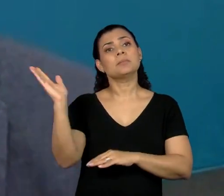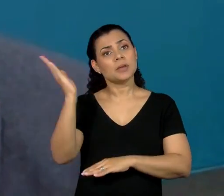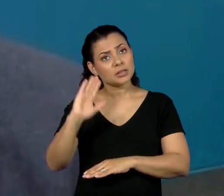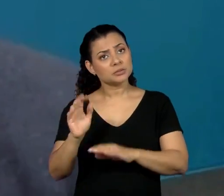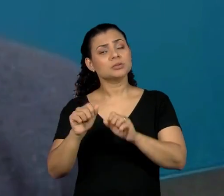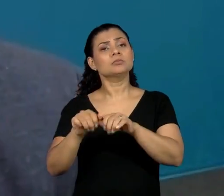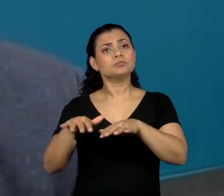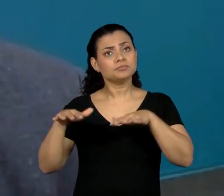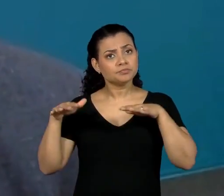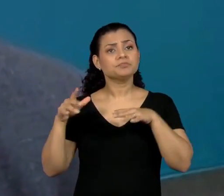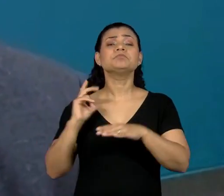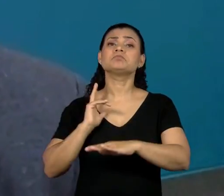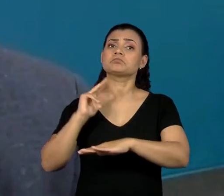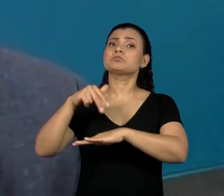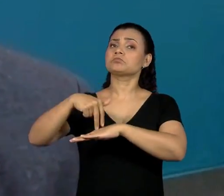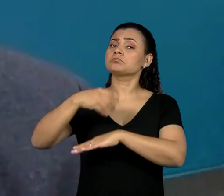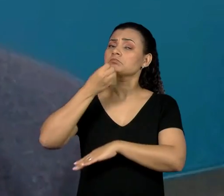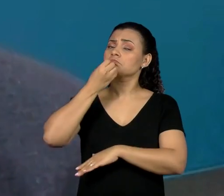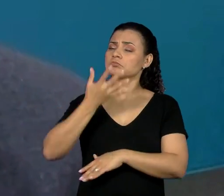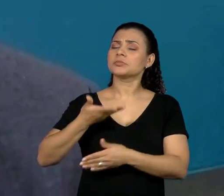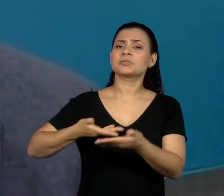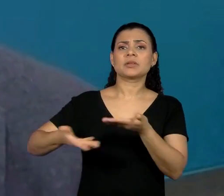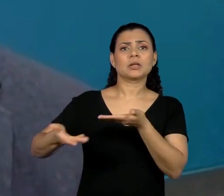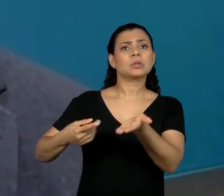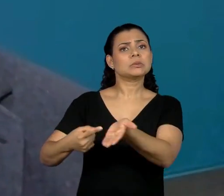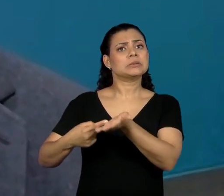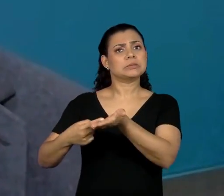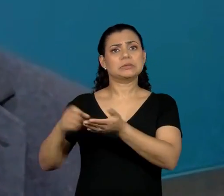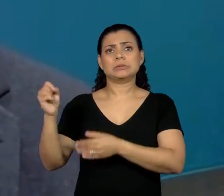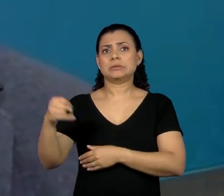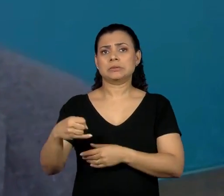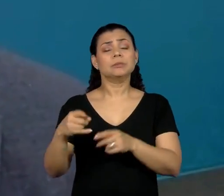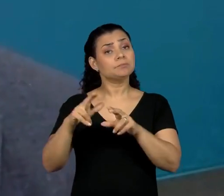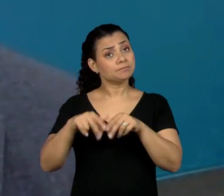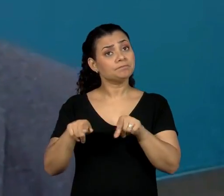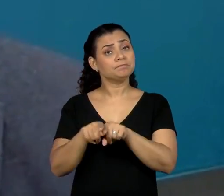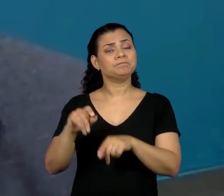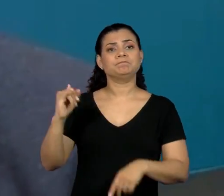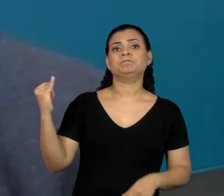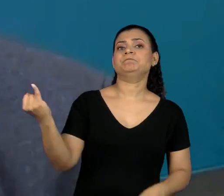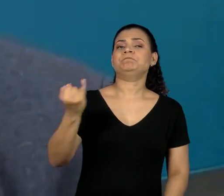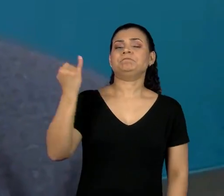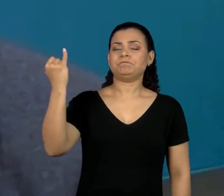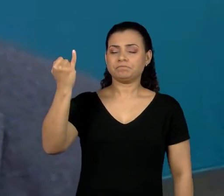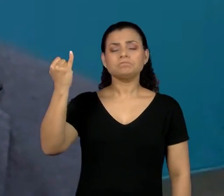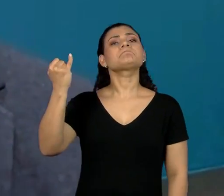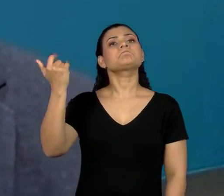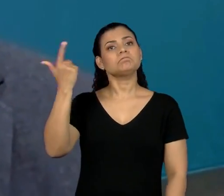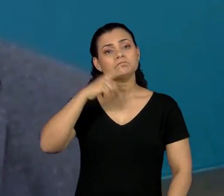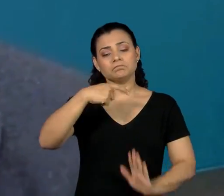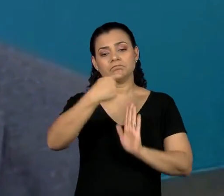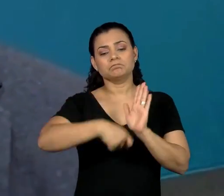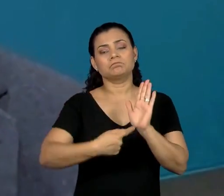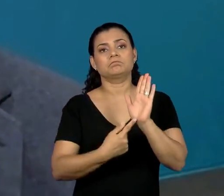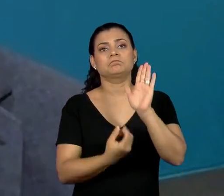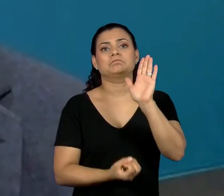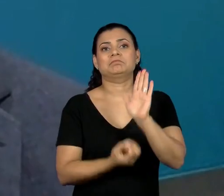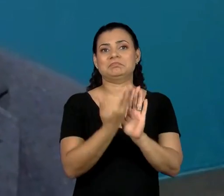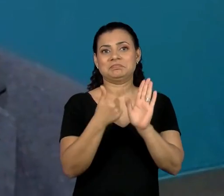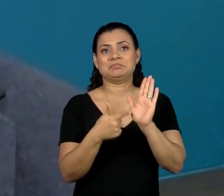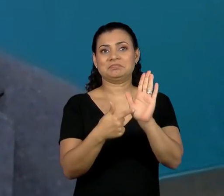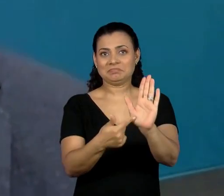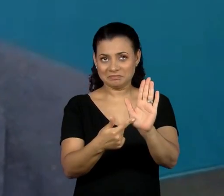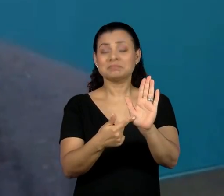conferência, foi assumindo uma postura muito boa nas negociações, inclusive sendo fundamental para que esse texto de substituição